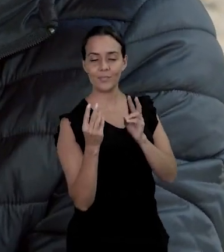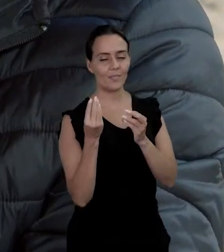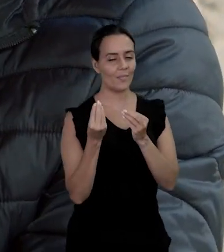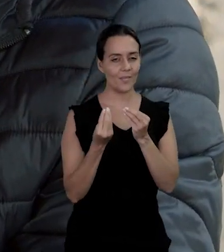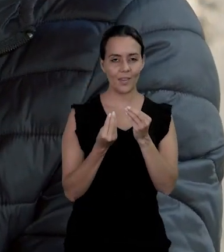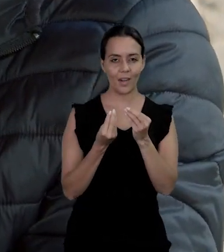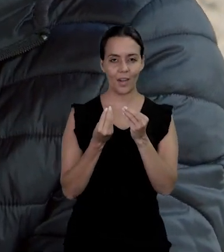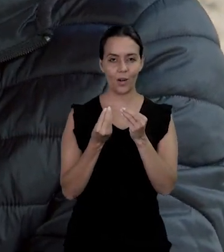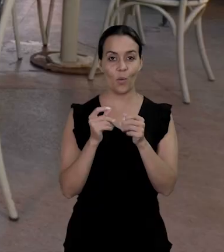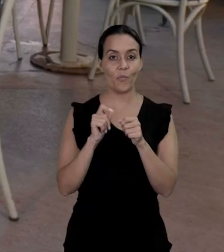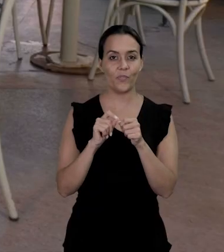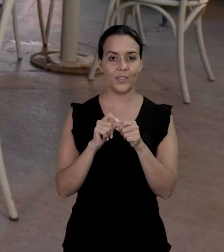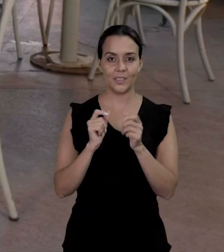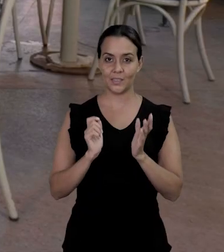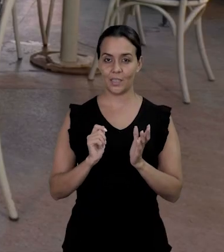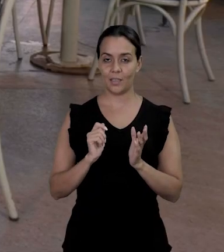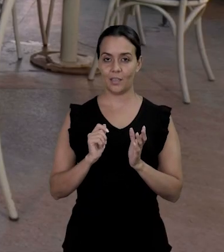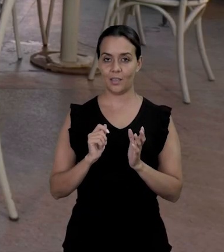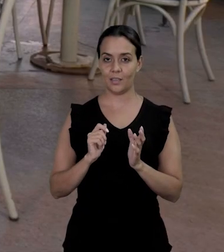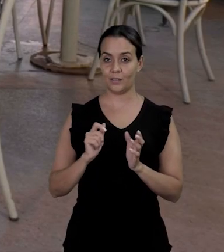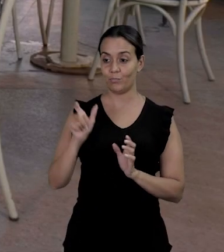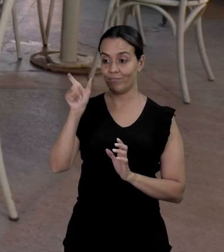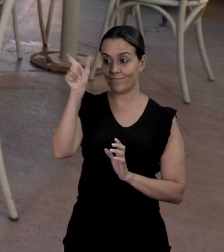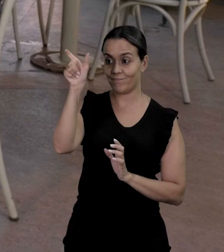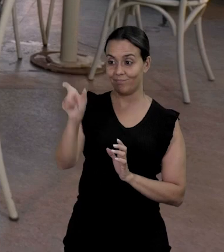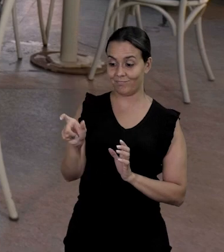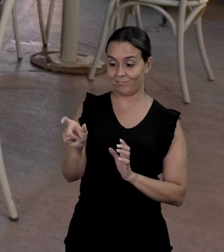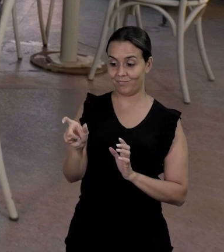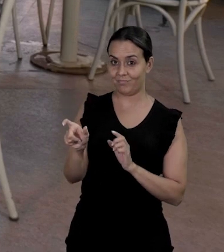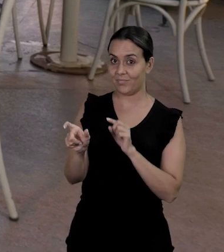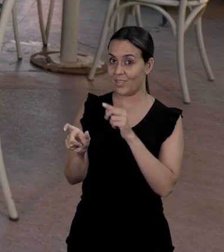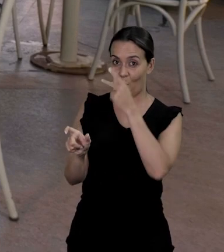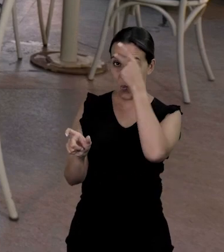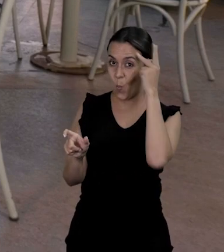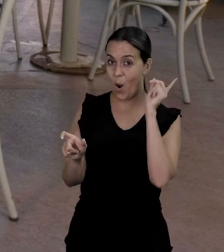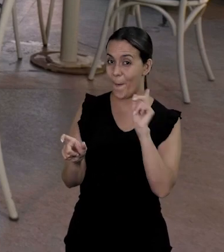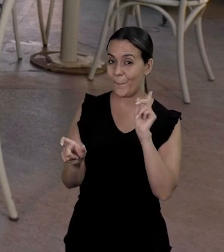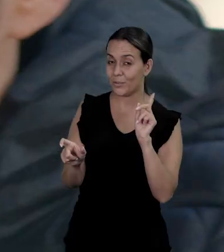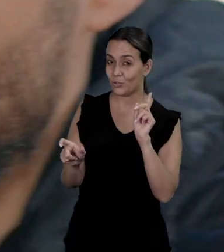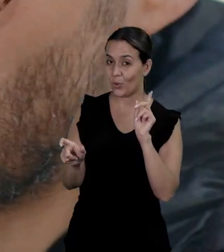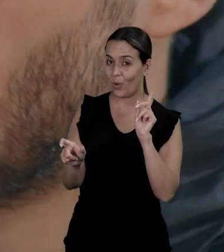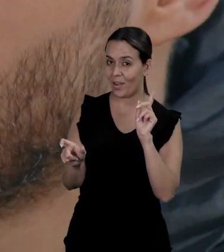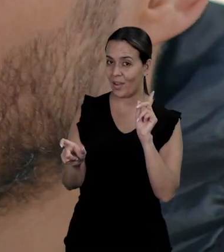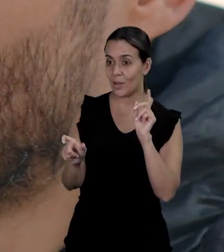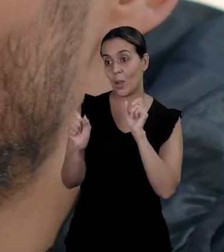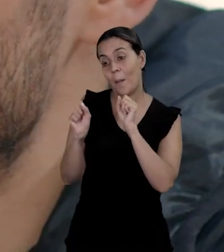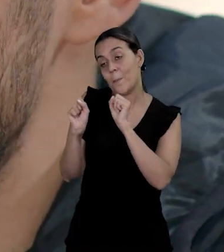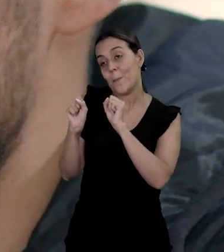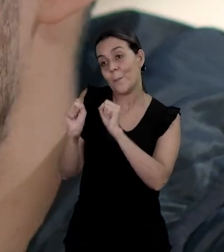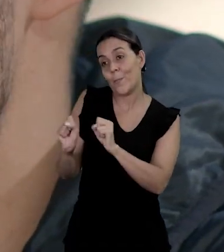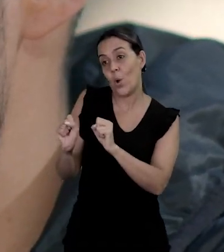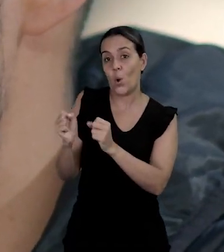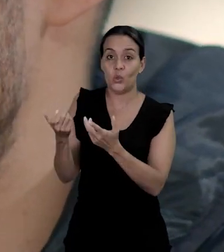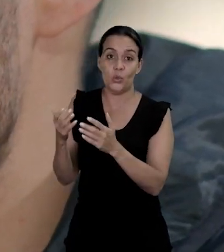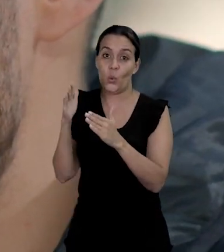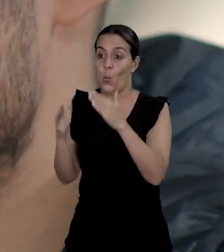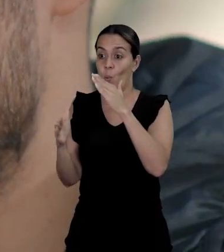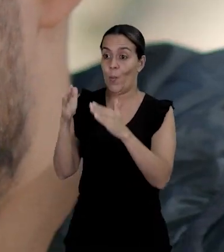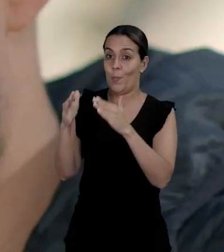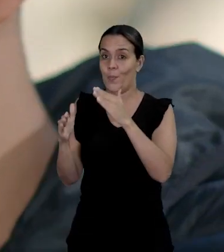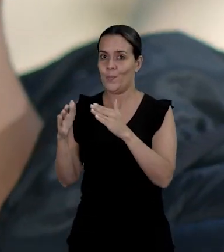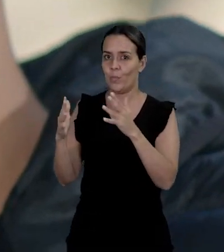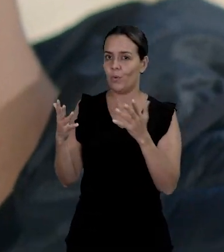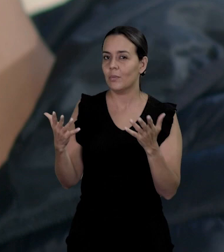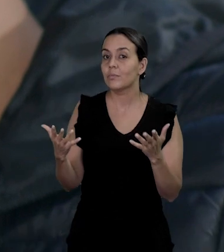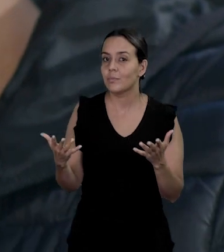uma pessoa humana na vida real. Pode ser um Perfeito, bot, é. pode ser um robô. Será que Você não muda? sabe, né? Será que muda seu julgamento moral? Então a gente está investigando mais ou menos